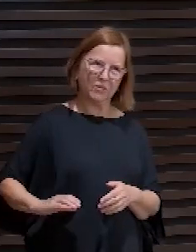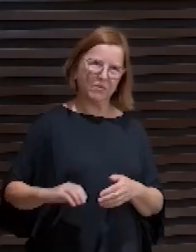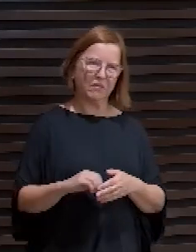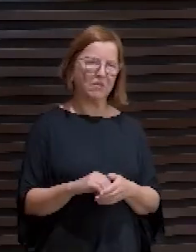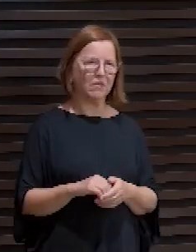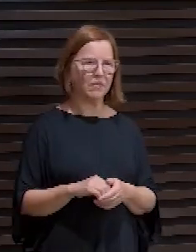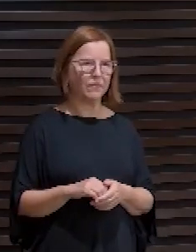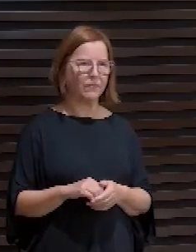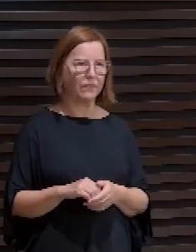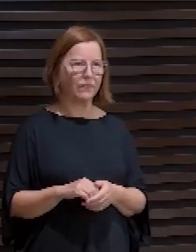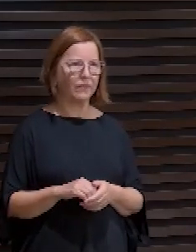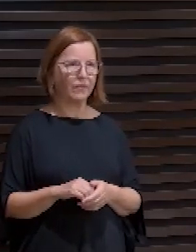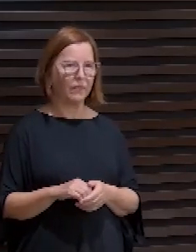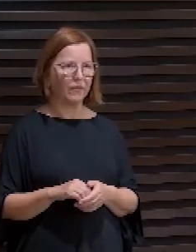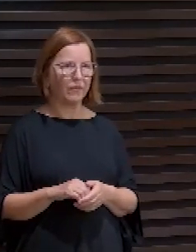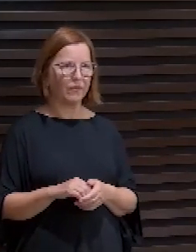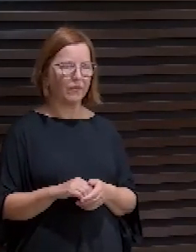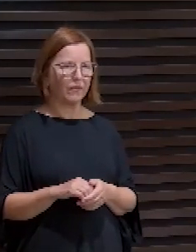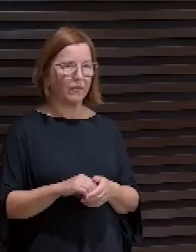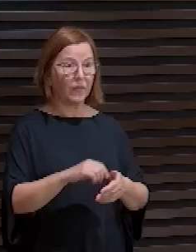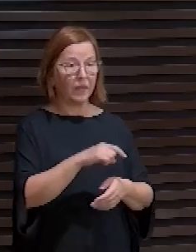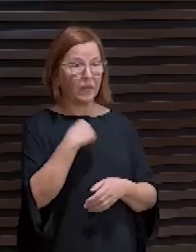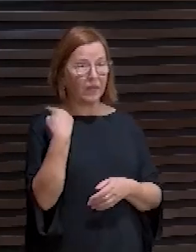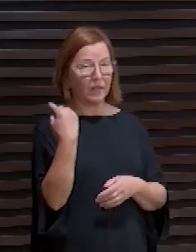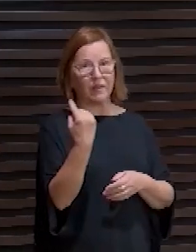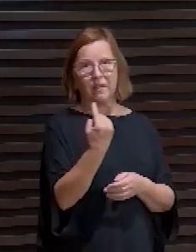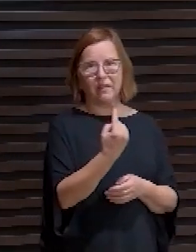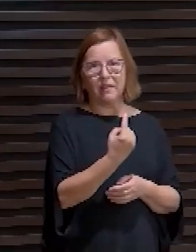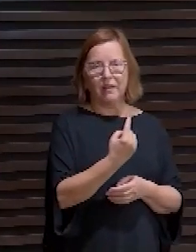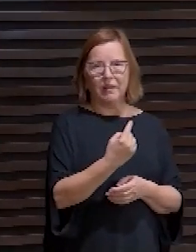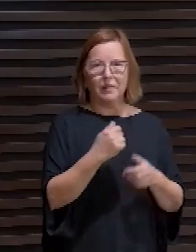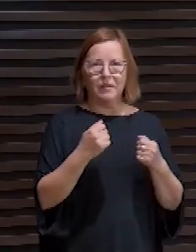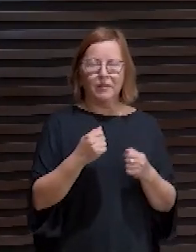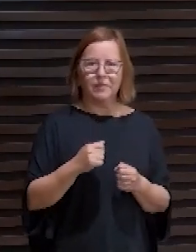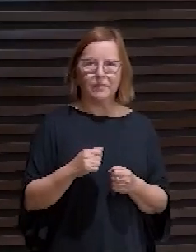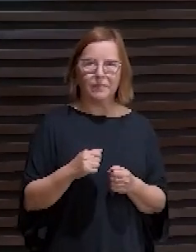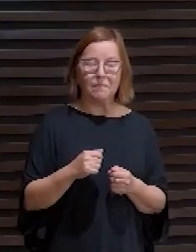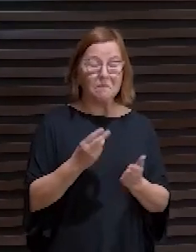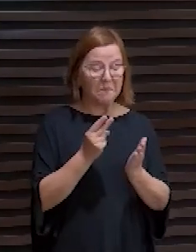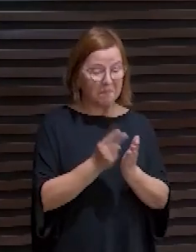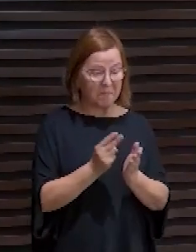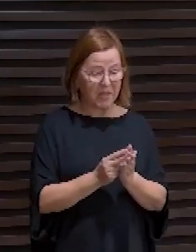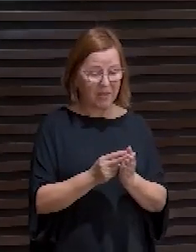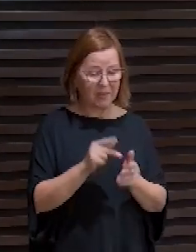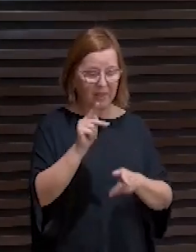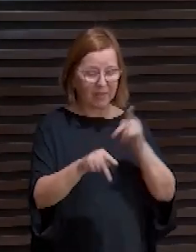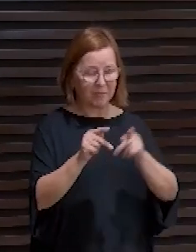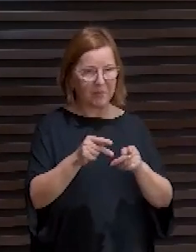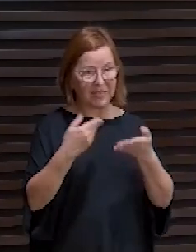Nós temos uma característica que eu quero abrir aqui nesse próximo parágrafo. Mesmo nos nascidos de novo, a